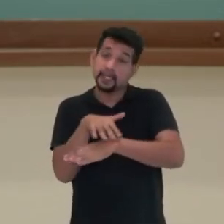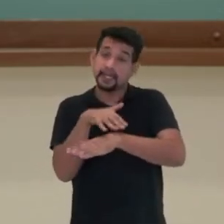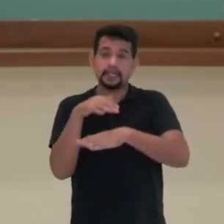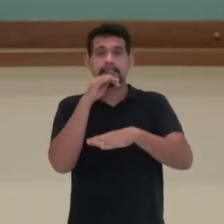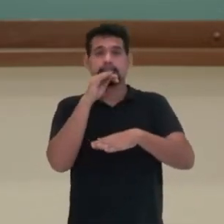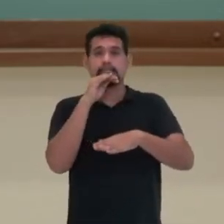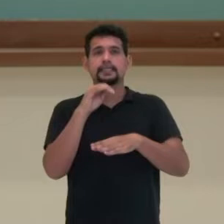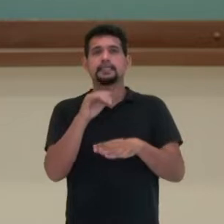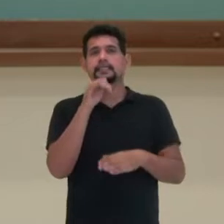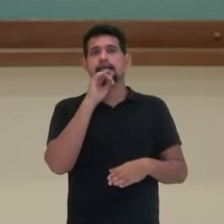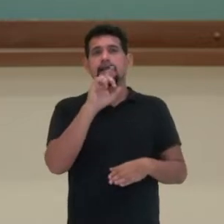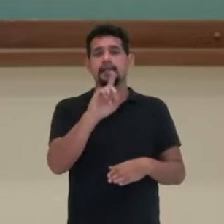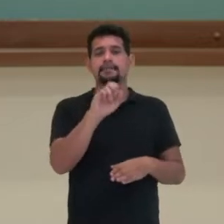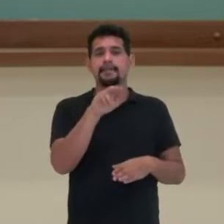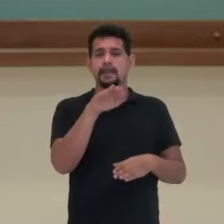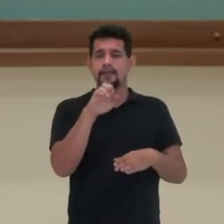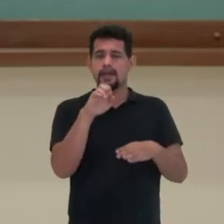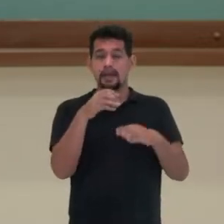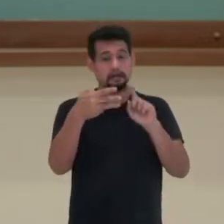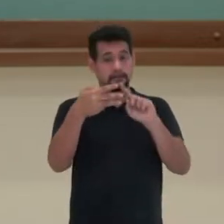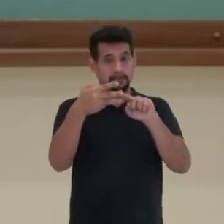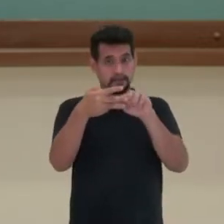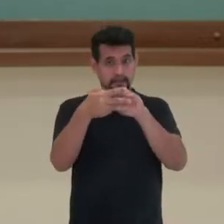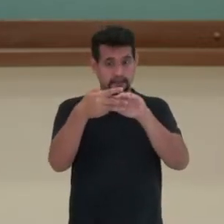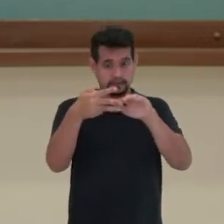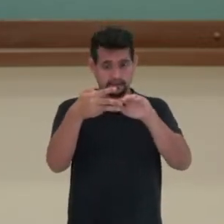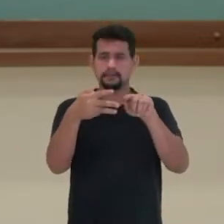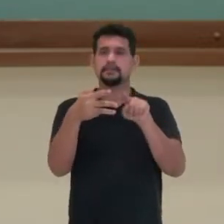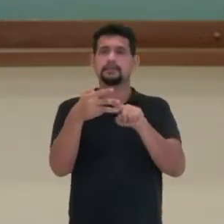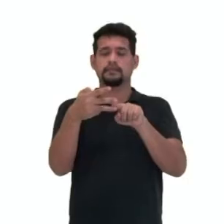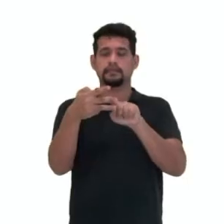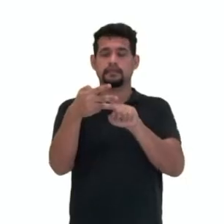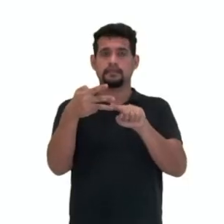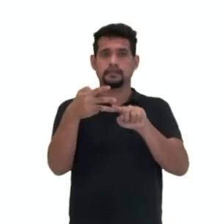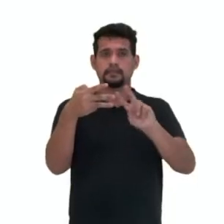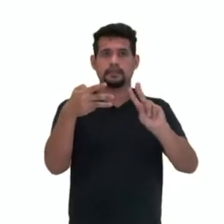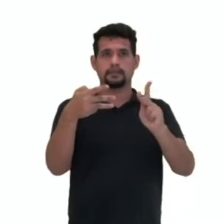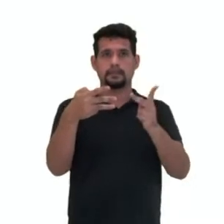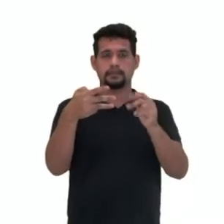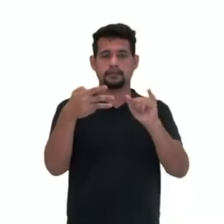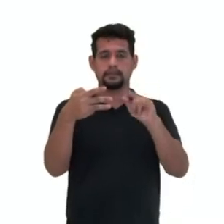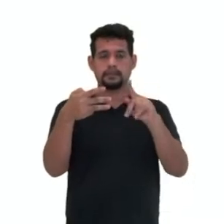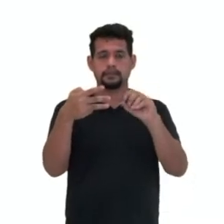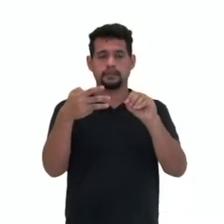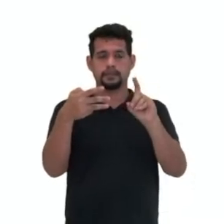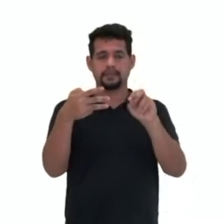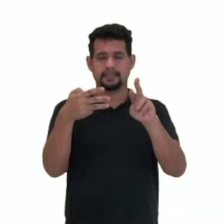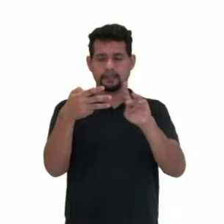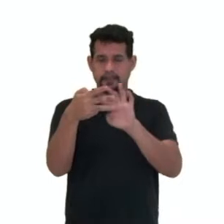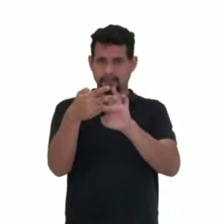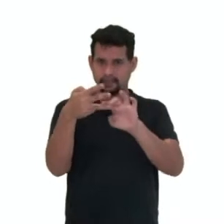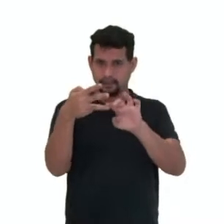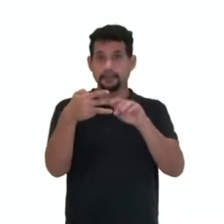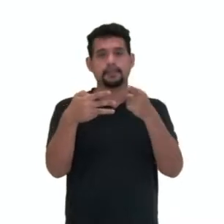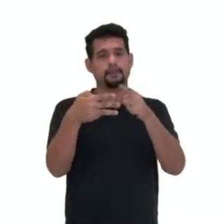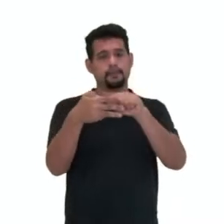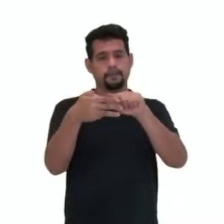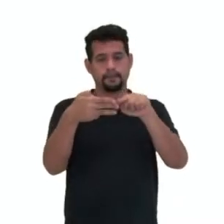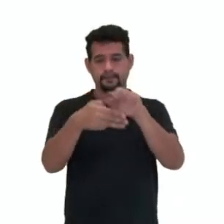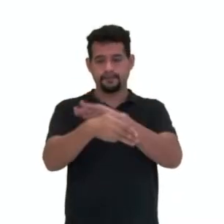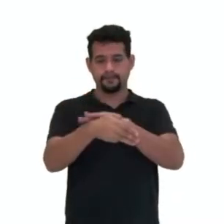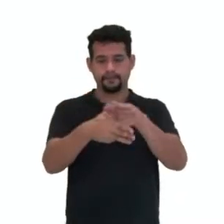Se eu falar camadas mais profundas, seria derme e a hipoderme. Nós vamos ver algumas